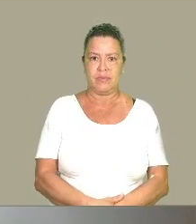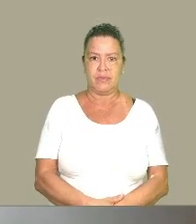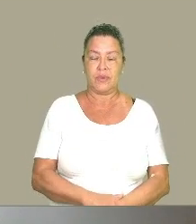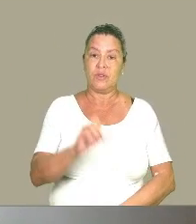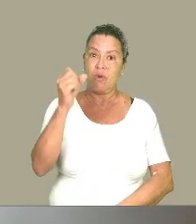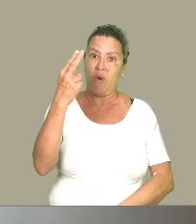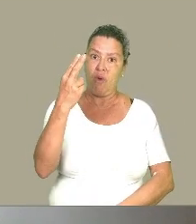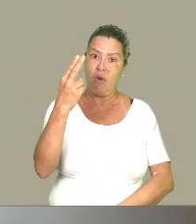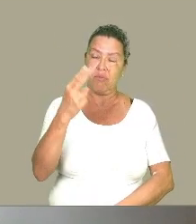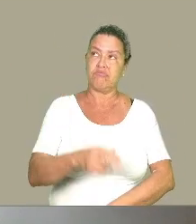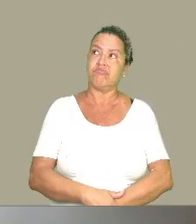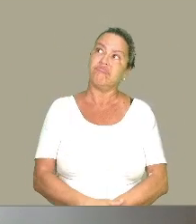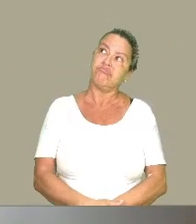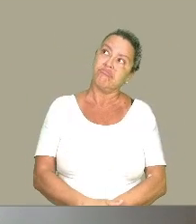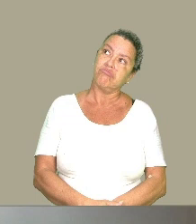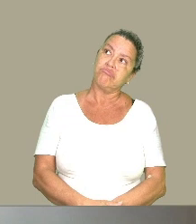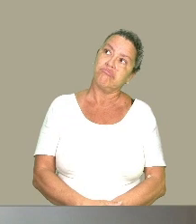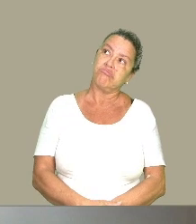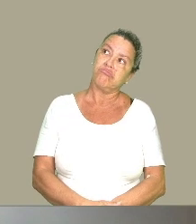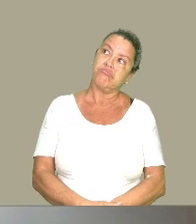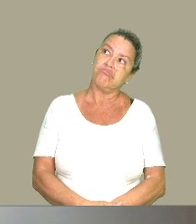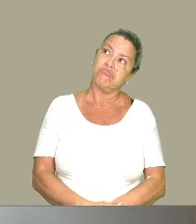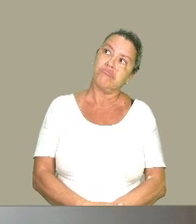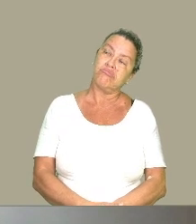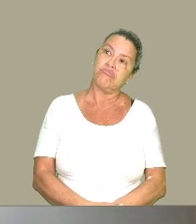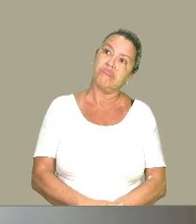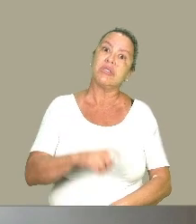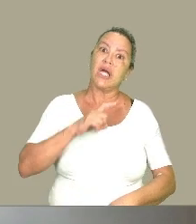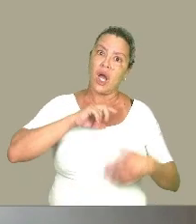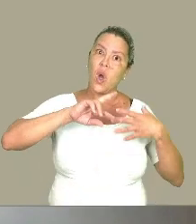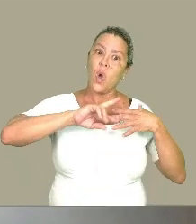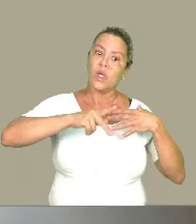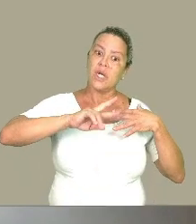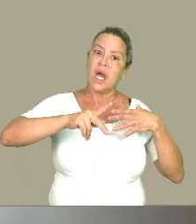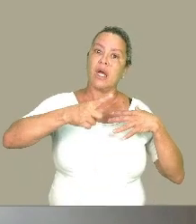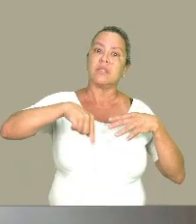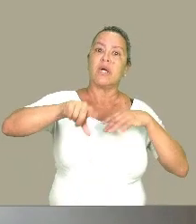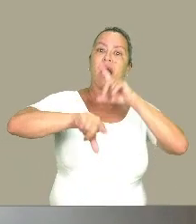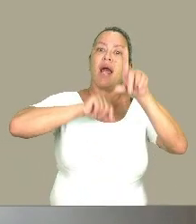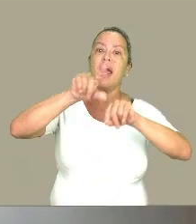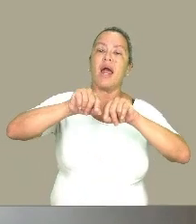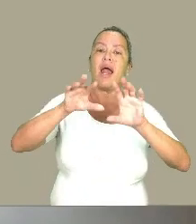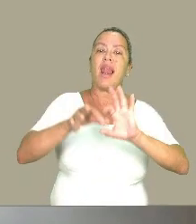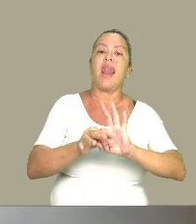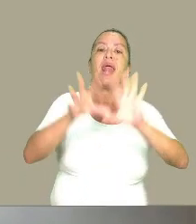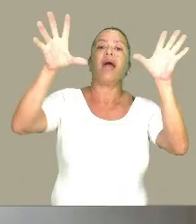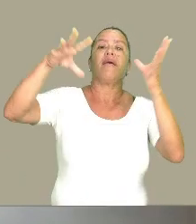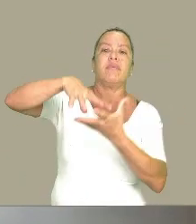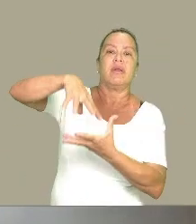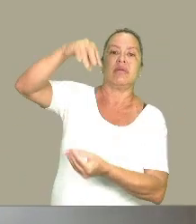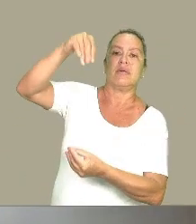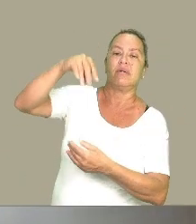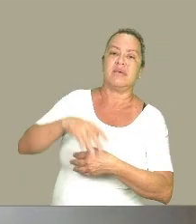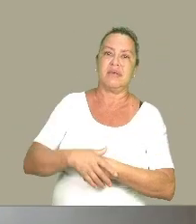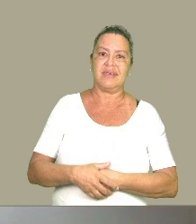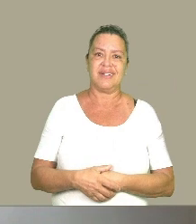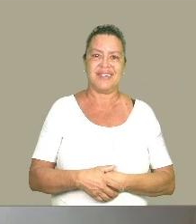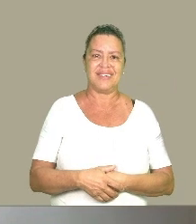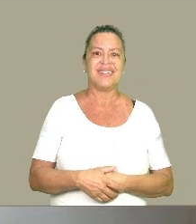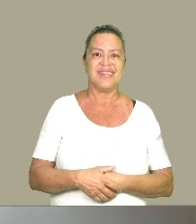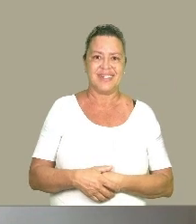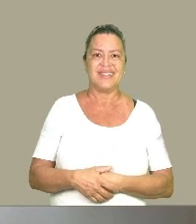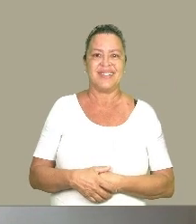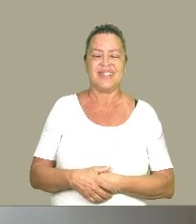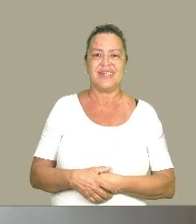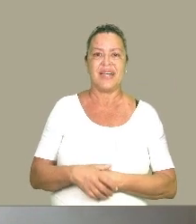Ou, continuando o texto, em consequência de compromissos livremente assumidos pelas almas, antes de suas